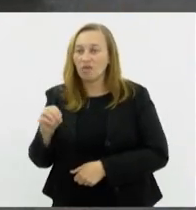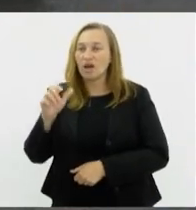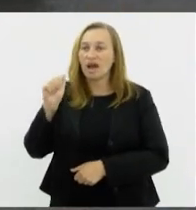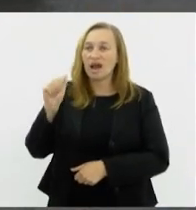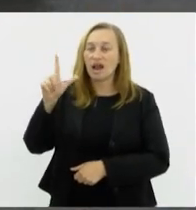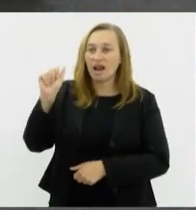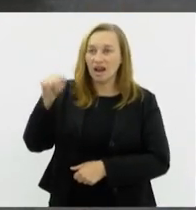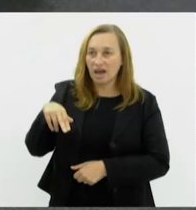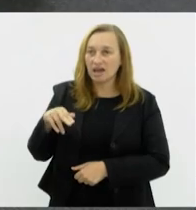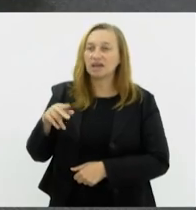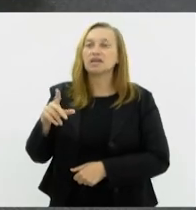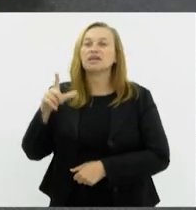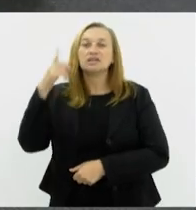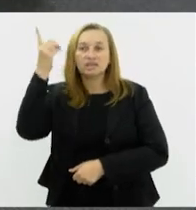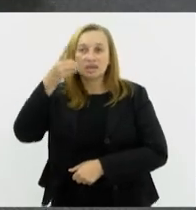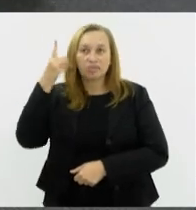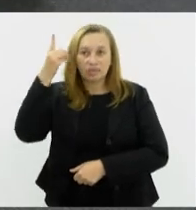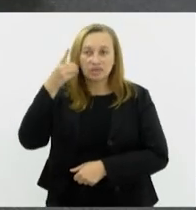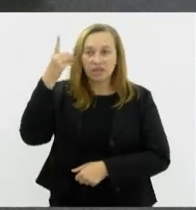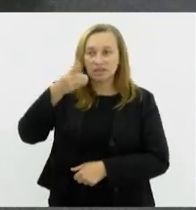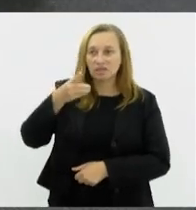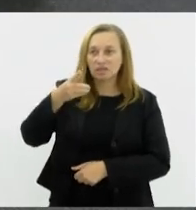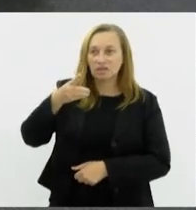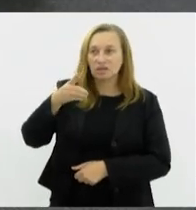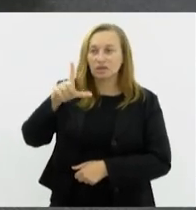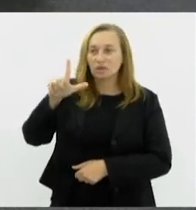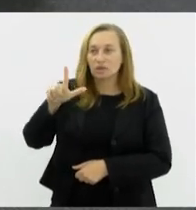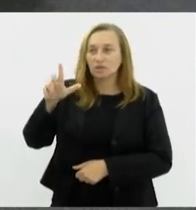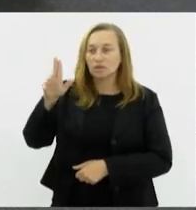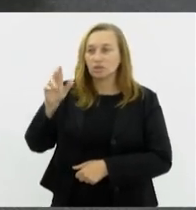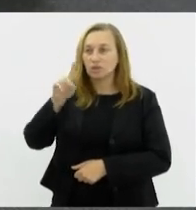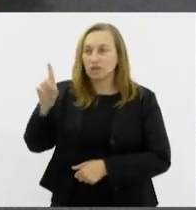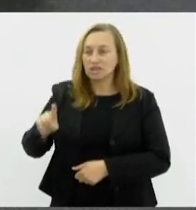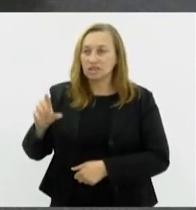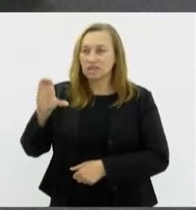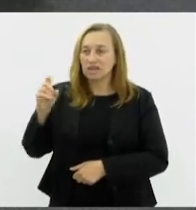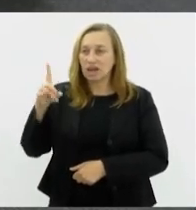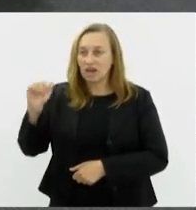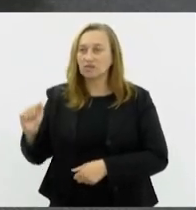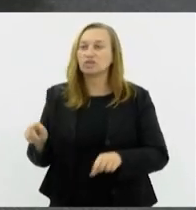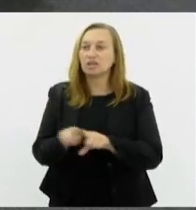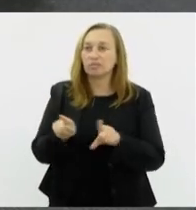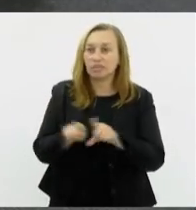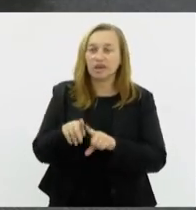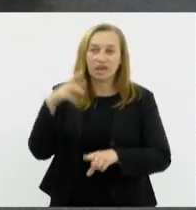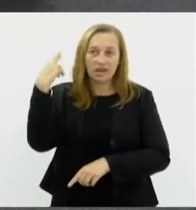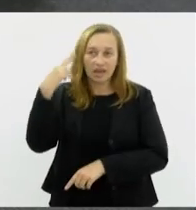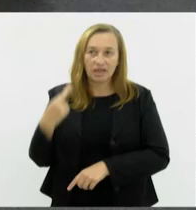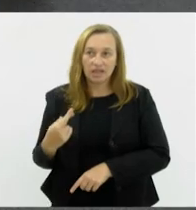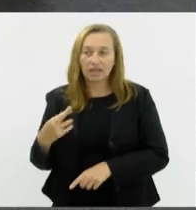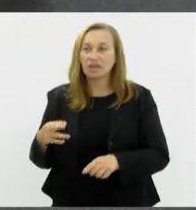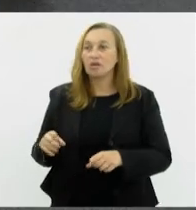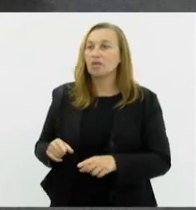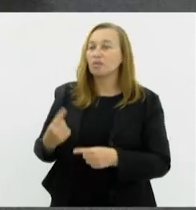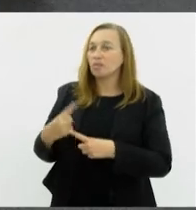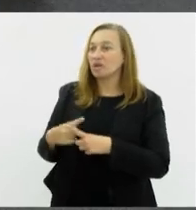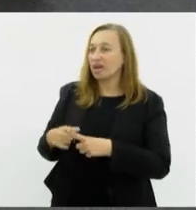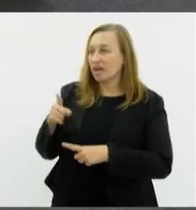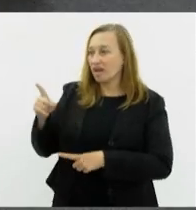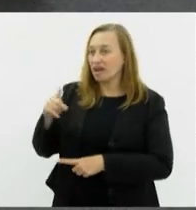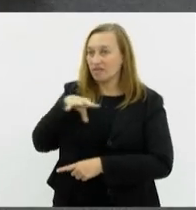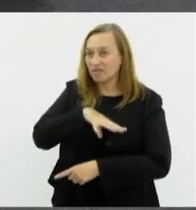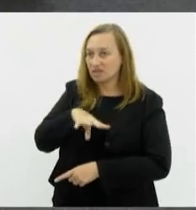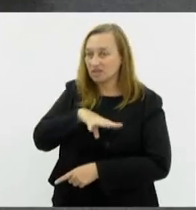Lopes, deputado Luiz Cláudio, e, se eu não me engano, deputada Renata Souza também, por se tratar de ser vascaína, de poder estar